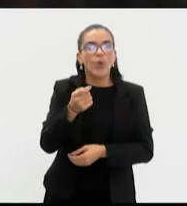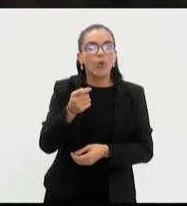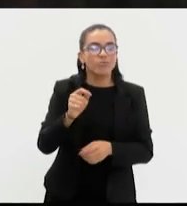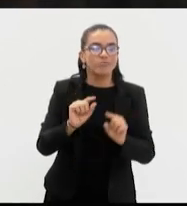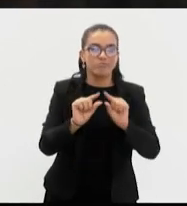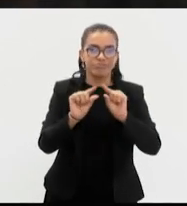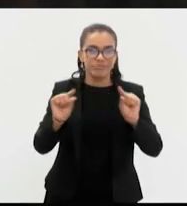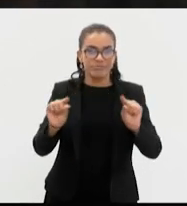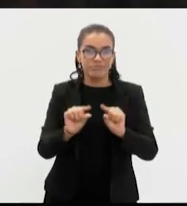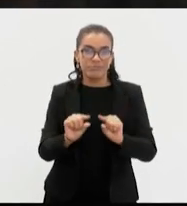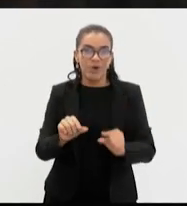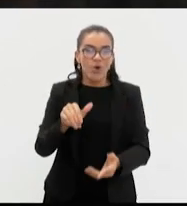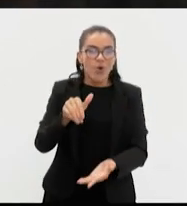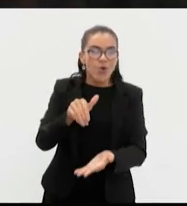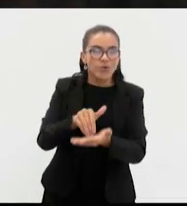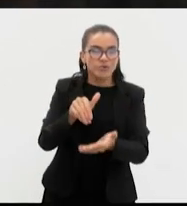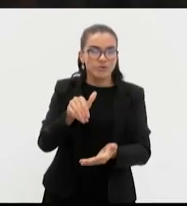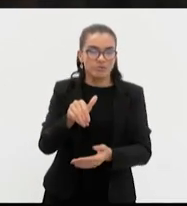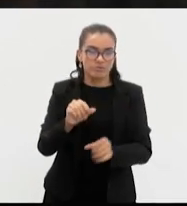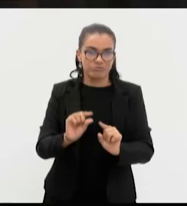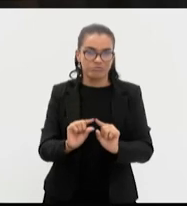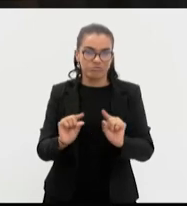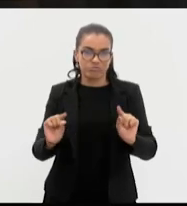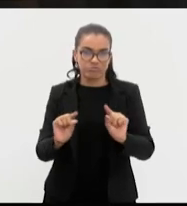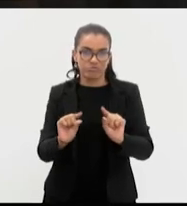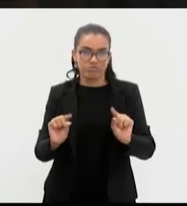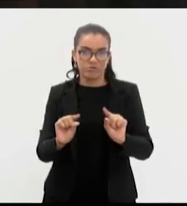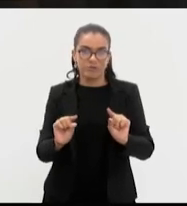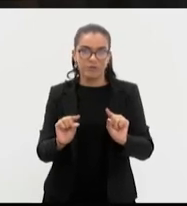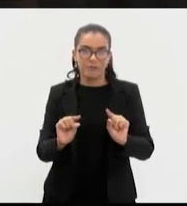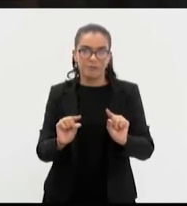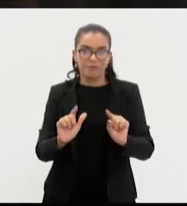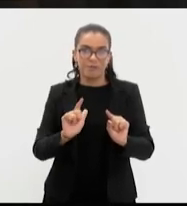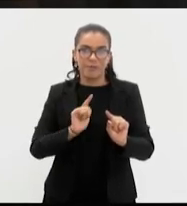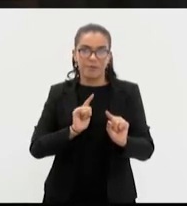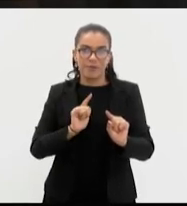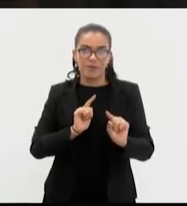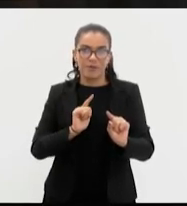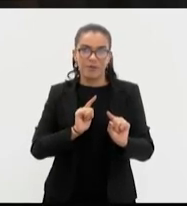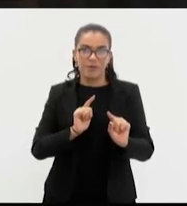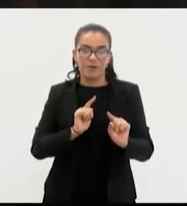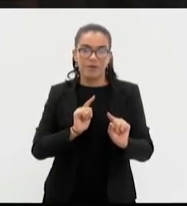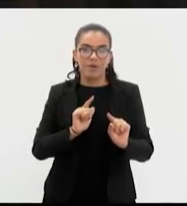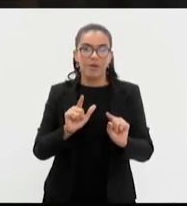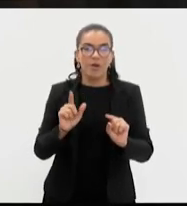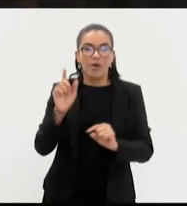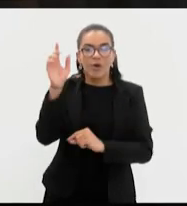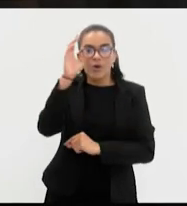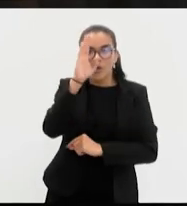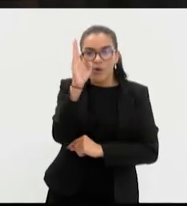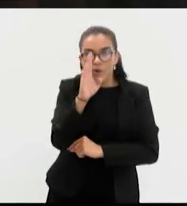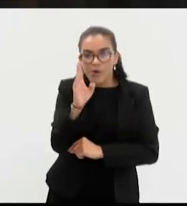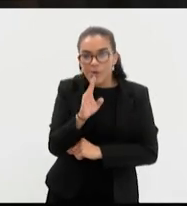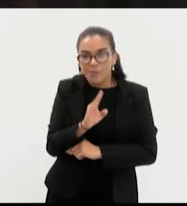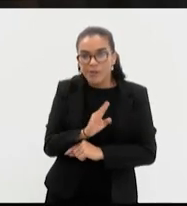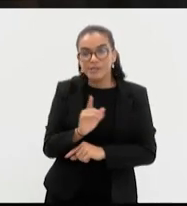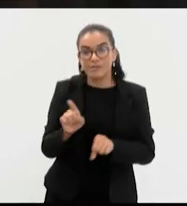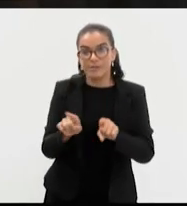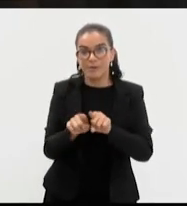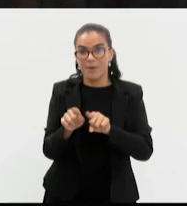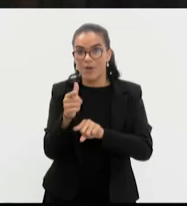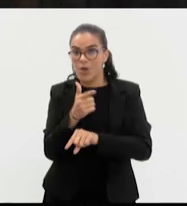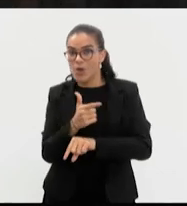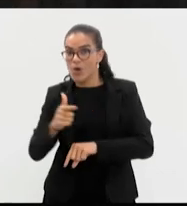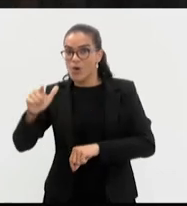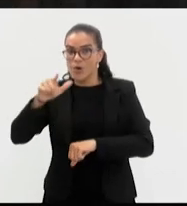matéria diz o seguinte vai pegar duas coisas o Brasil e outros países